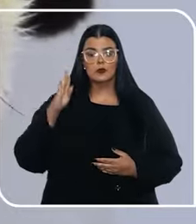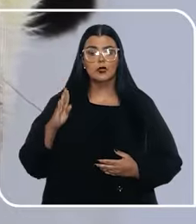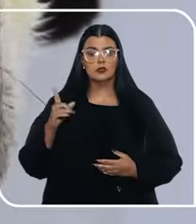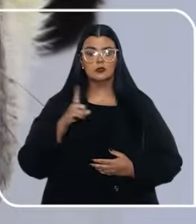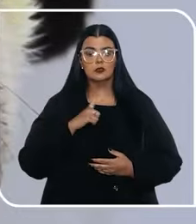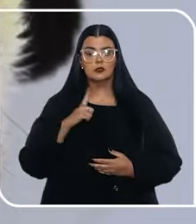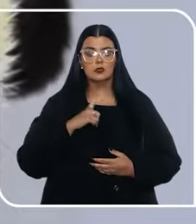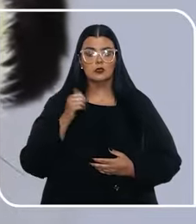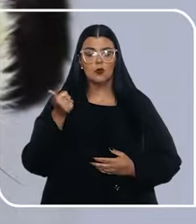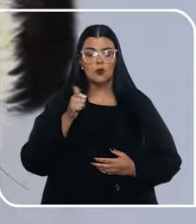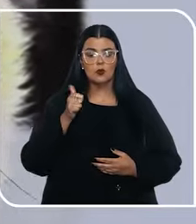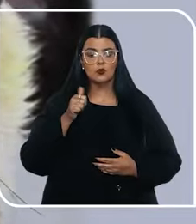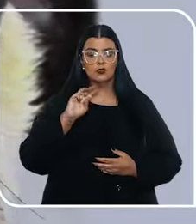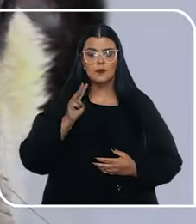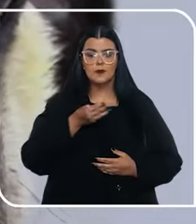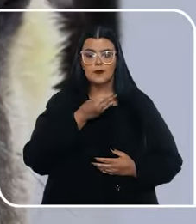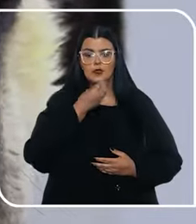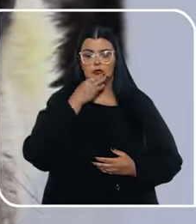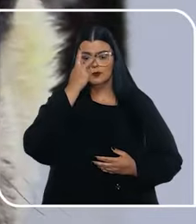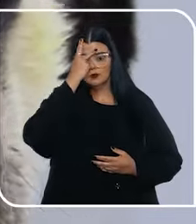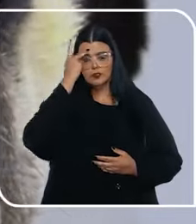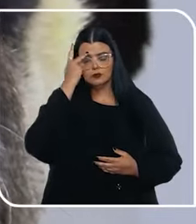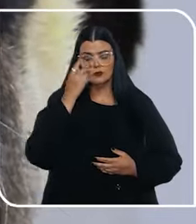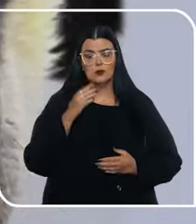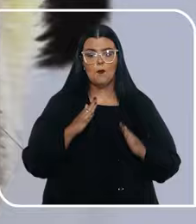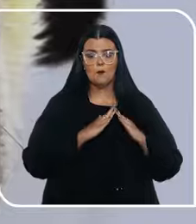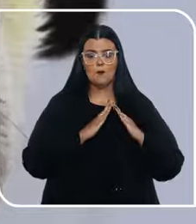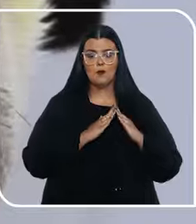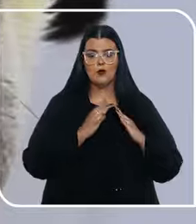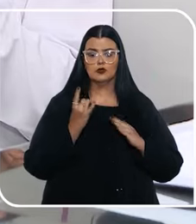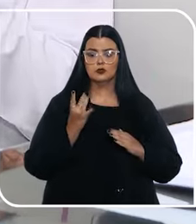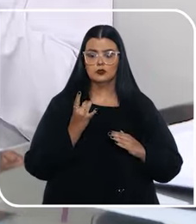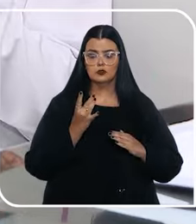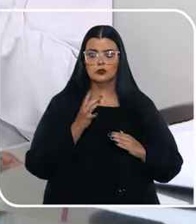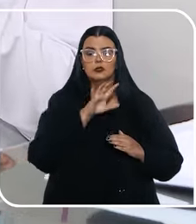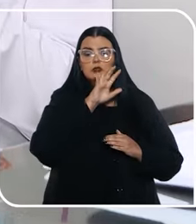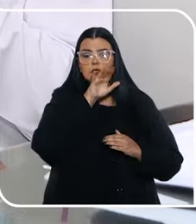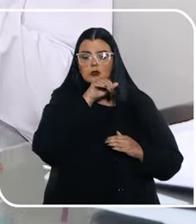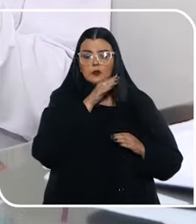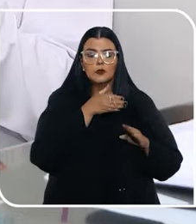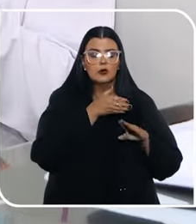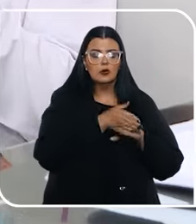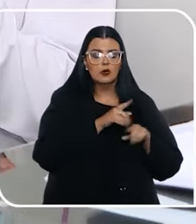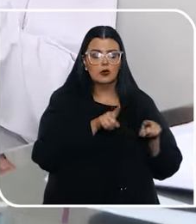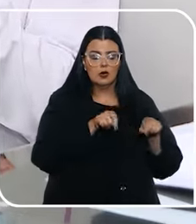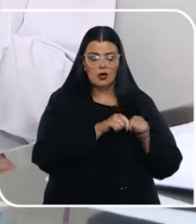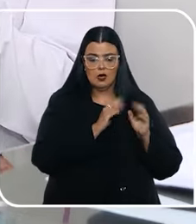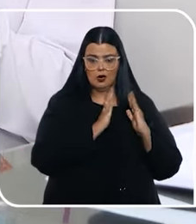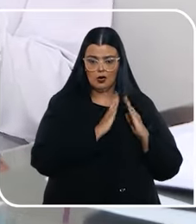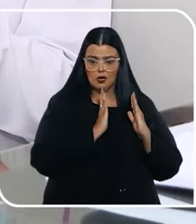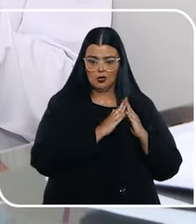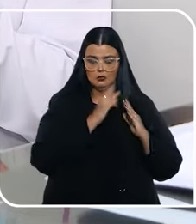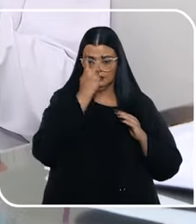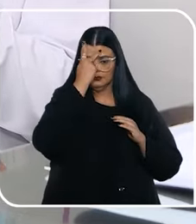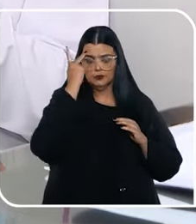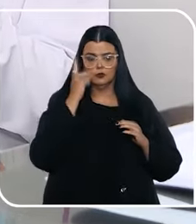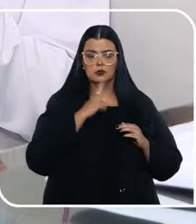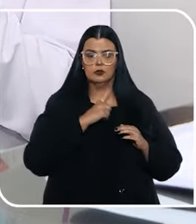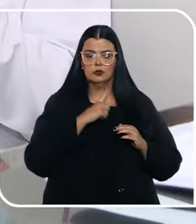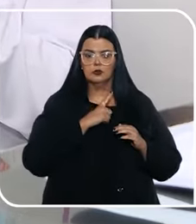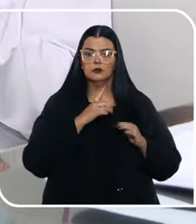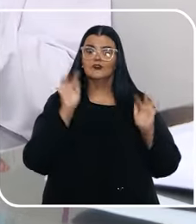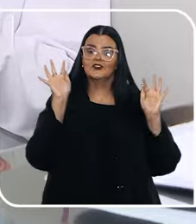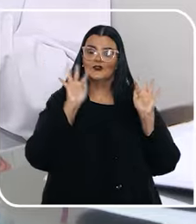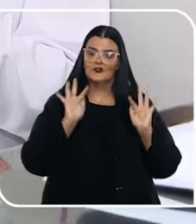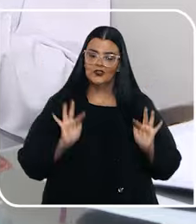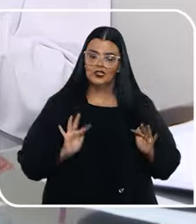No Brasil hoje, mais de 11 milhões de pessoas vivem sozinhas e os animais, quando entram no lar dessas pessoas,